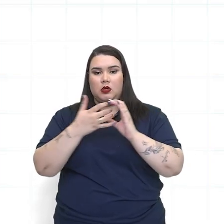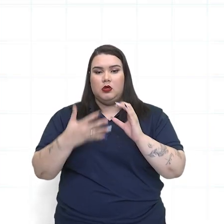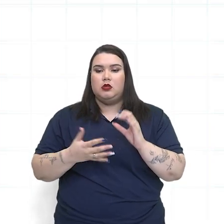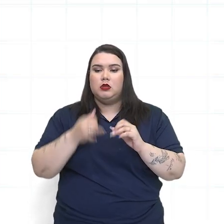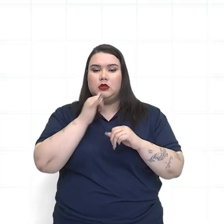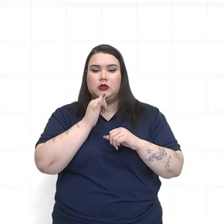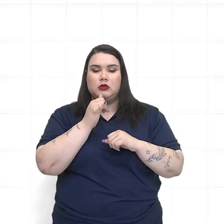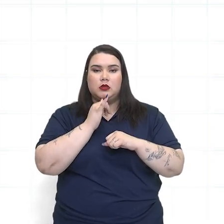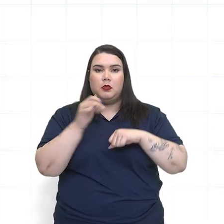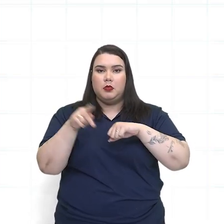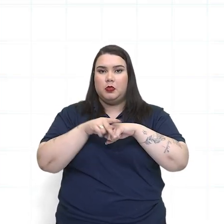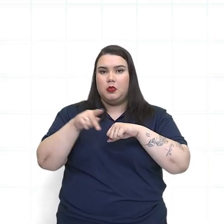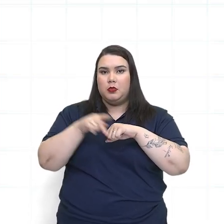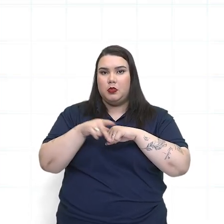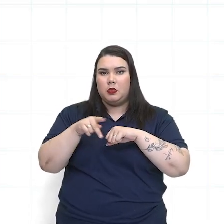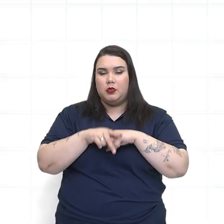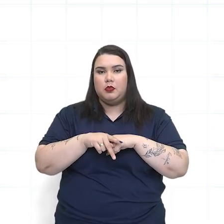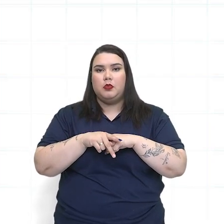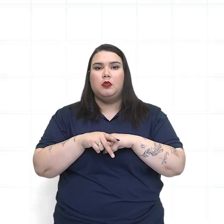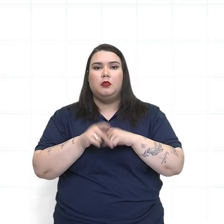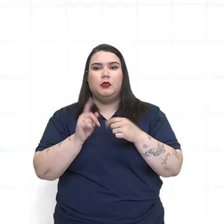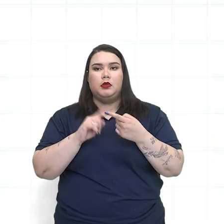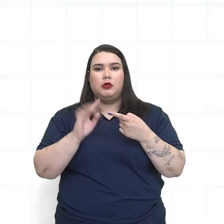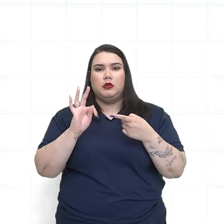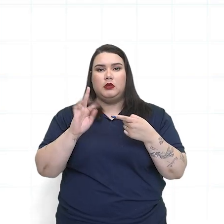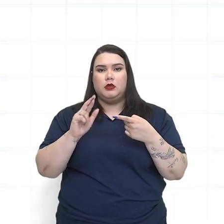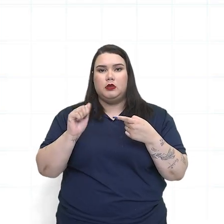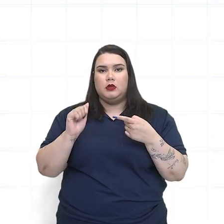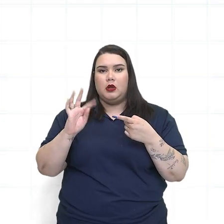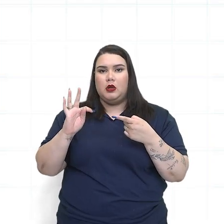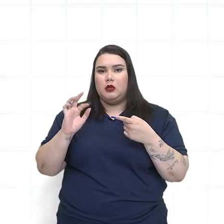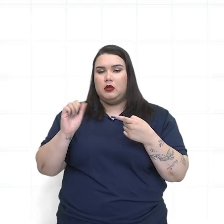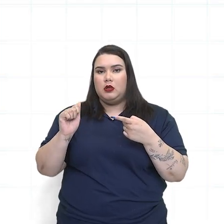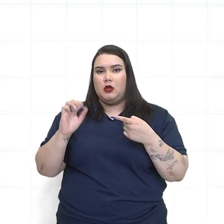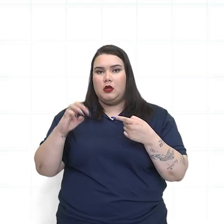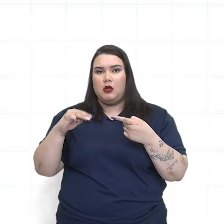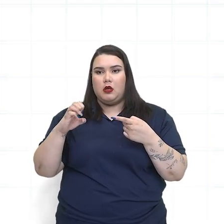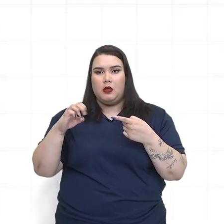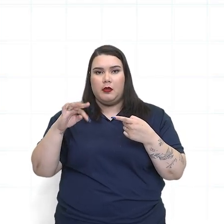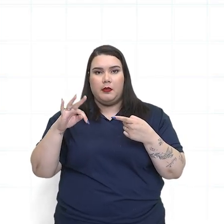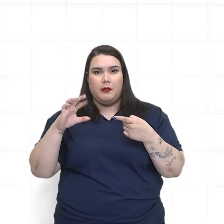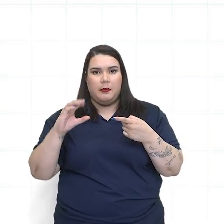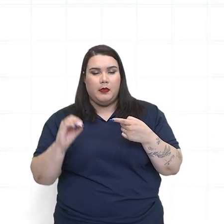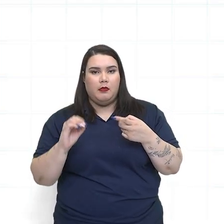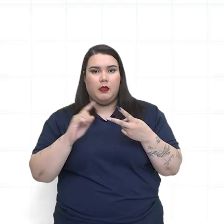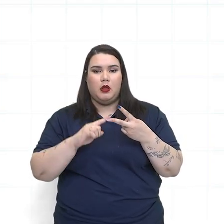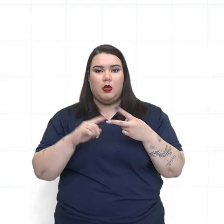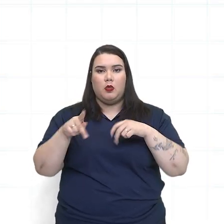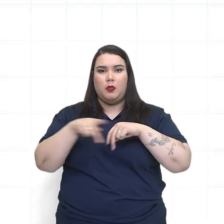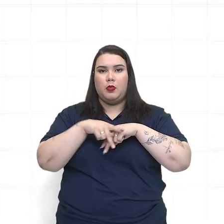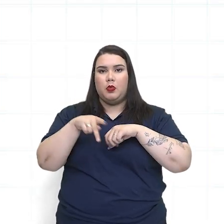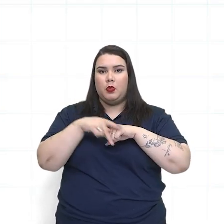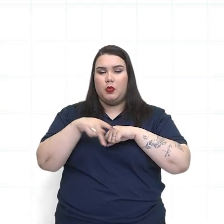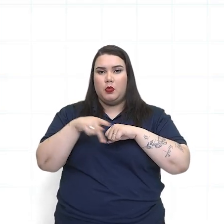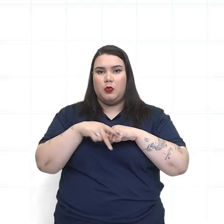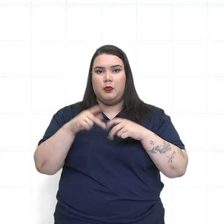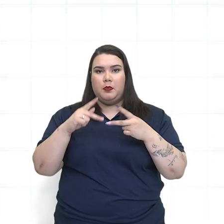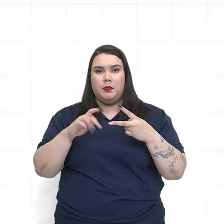os pronomes de tratamento, né, ou os pronomes pessoais, do caso reto,